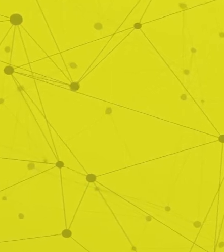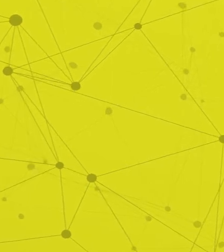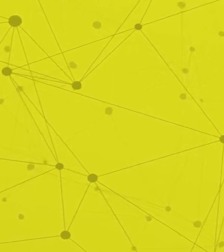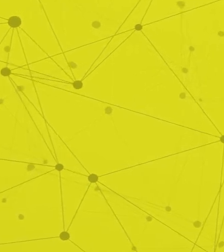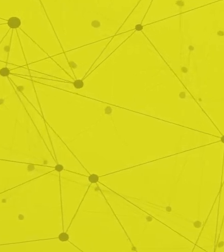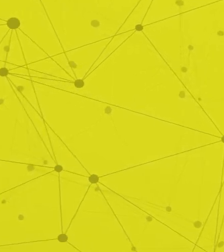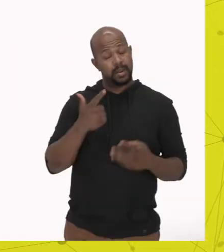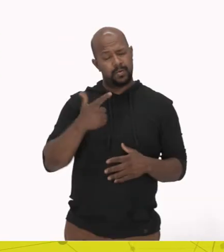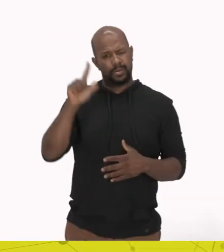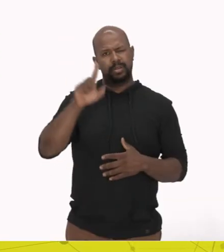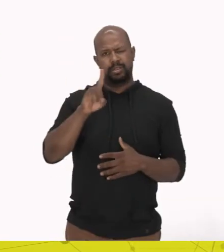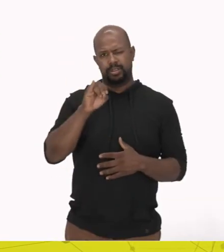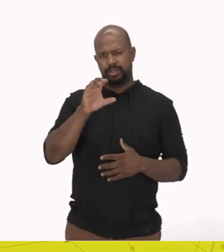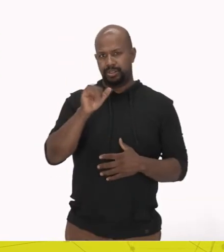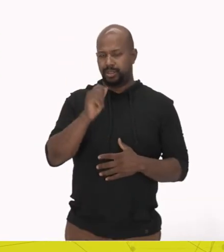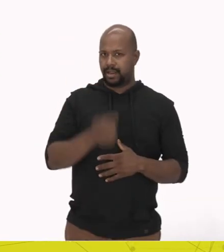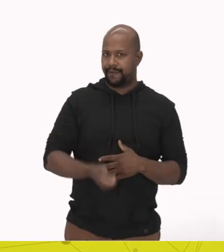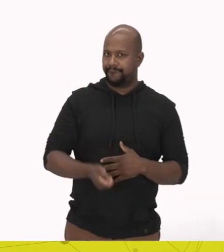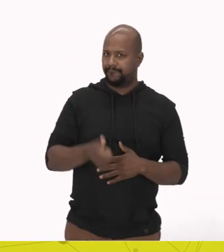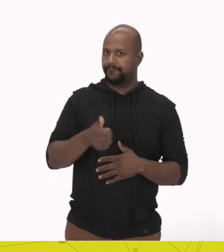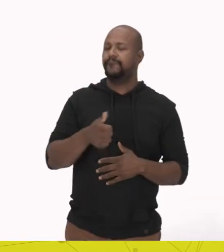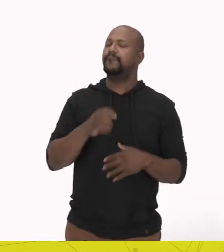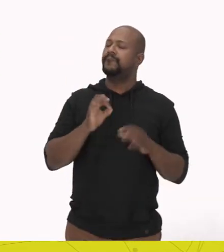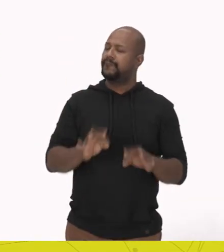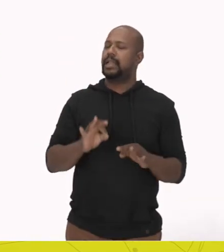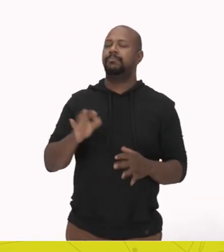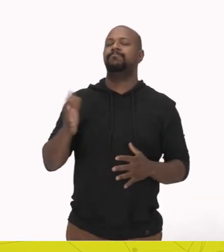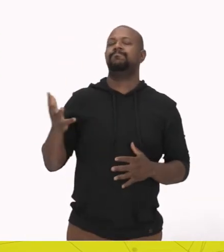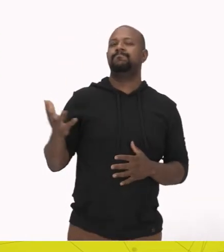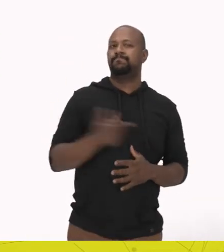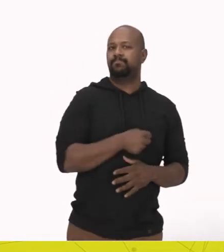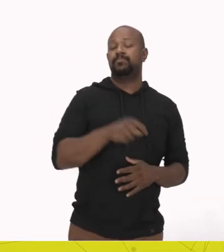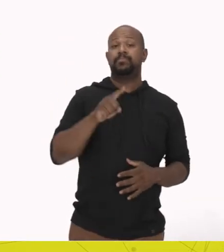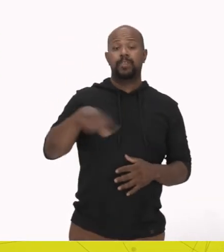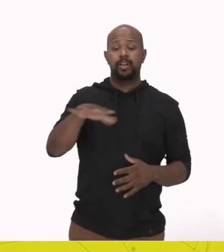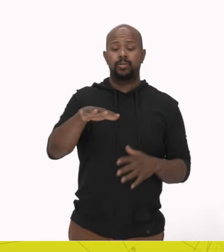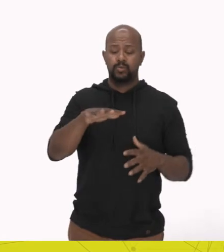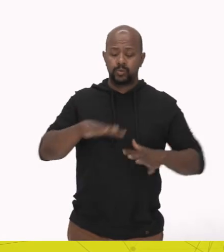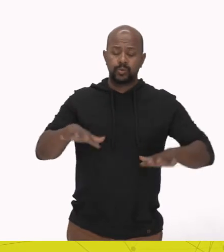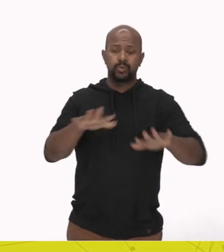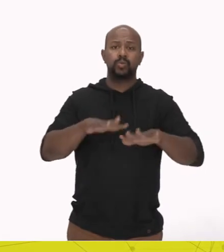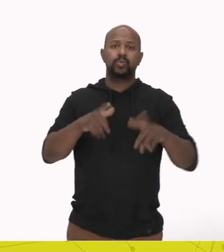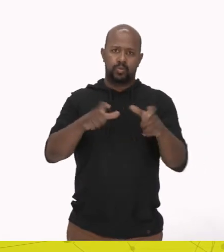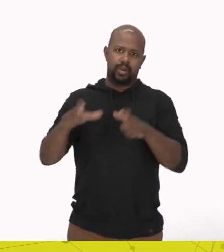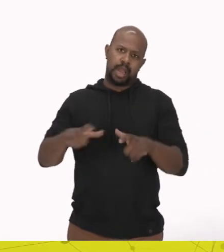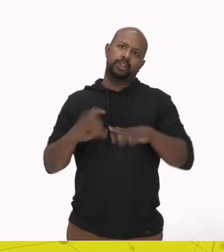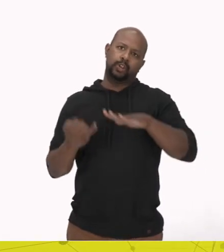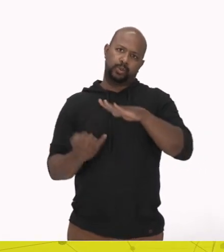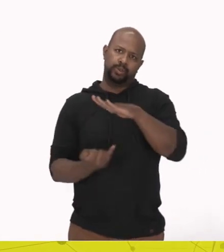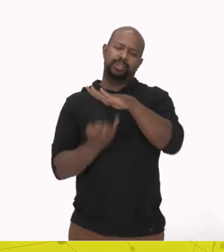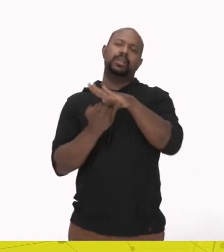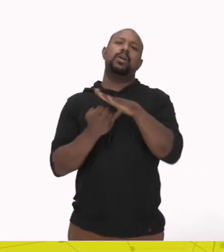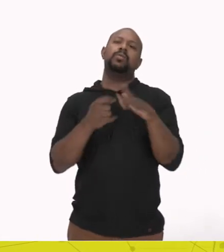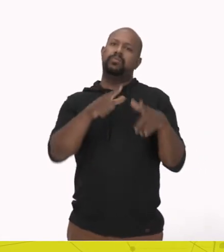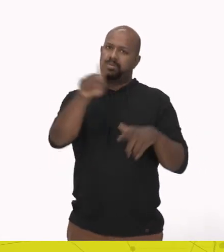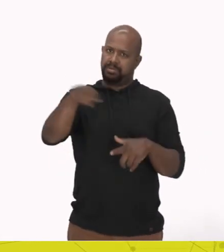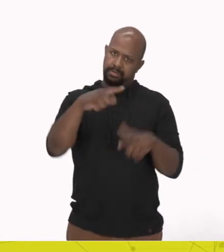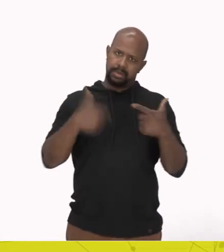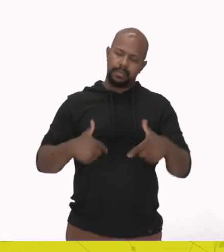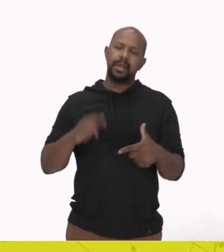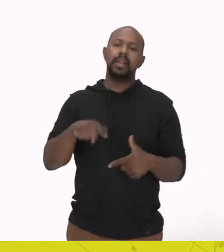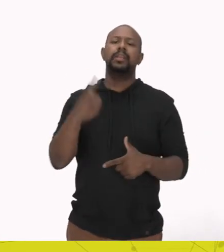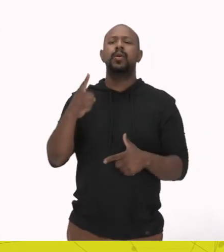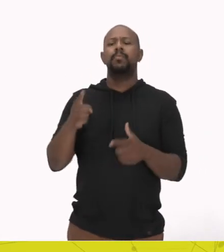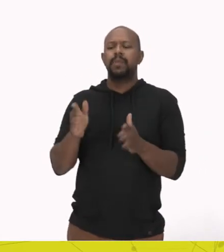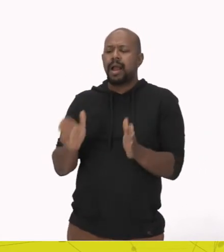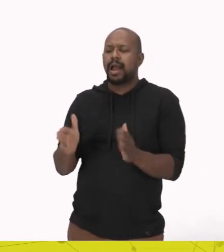Uma outra dica que eu quero dar e que pode ser muito funcional nos espaços institucionais que vocês